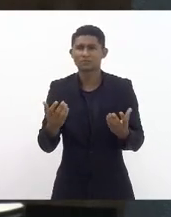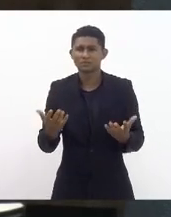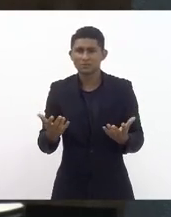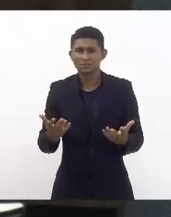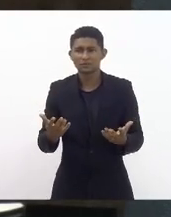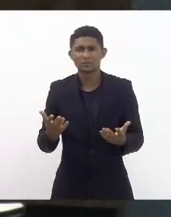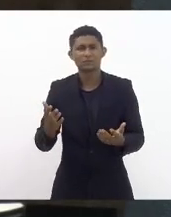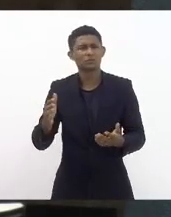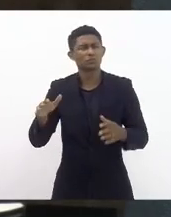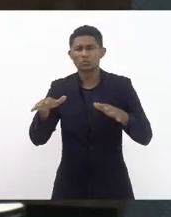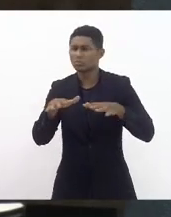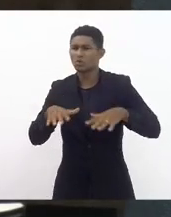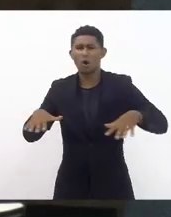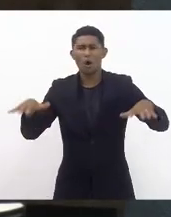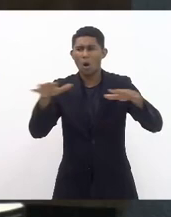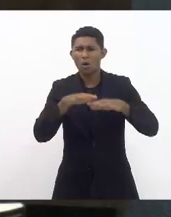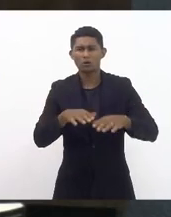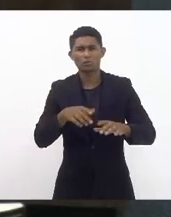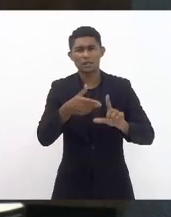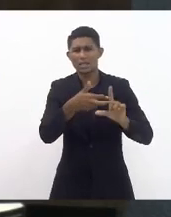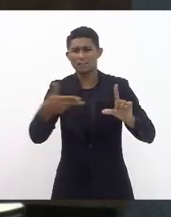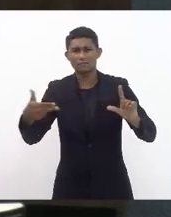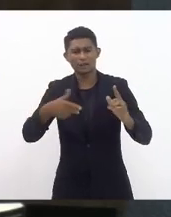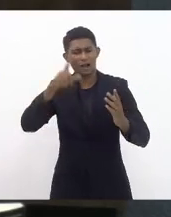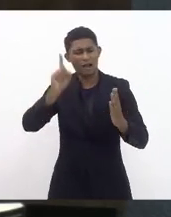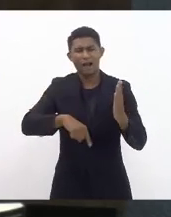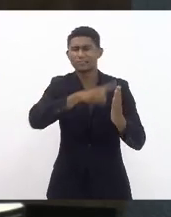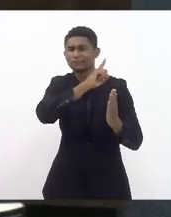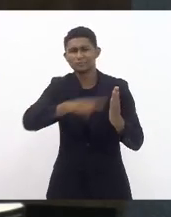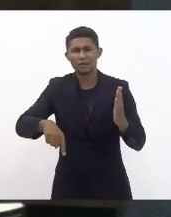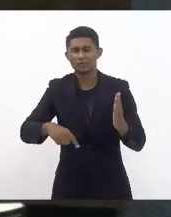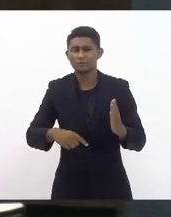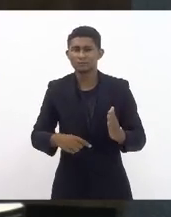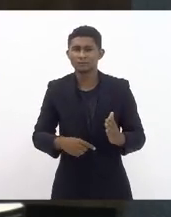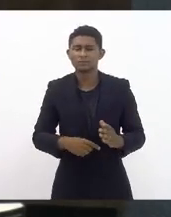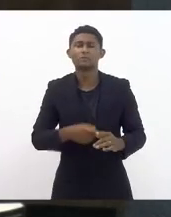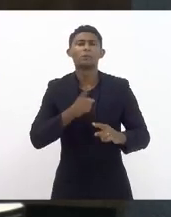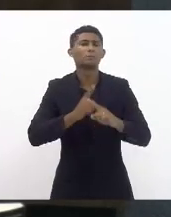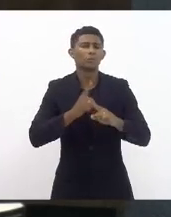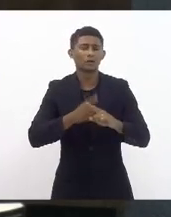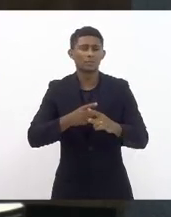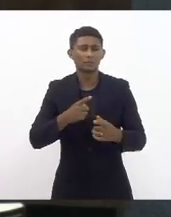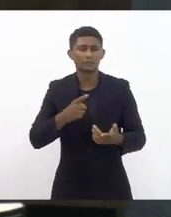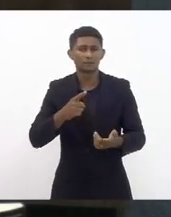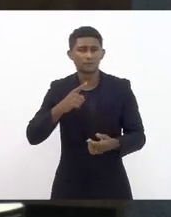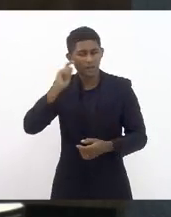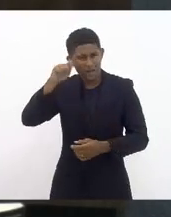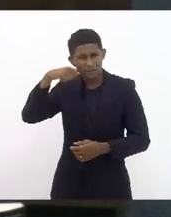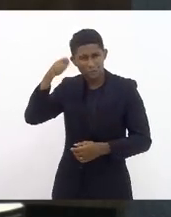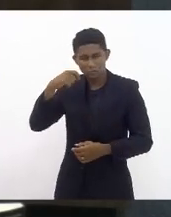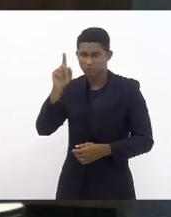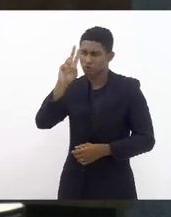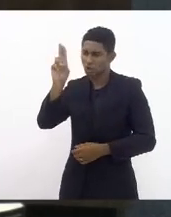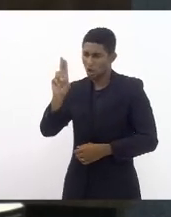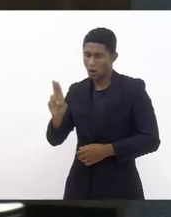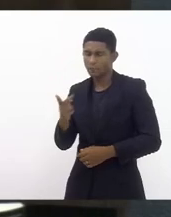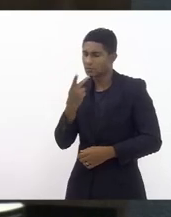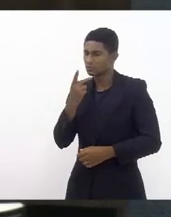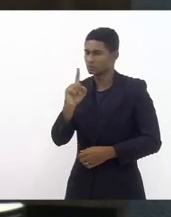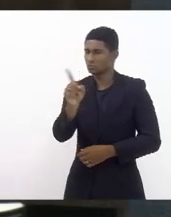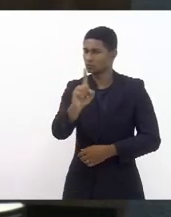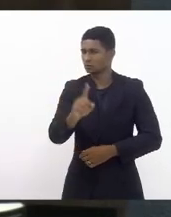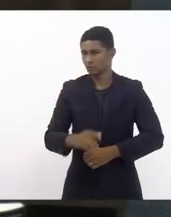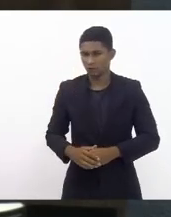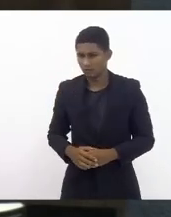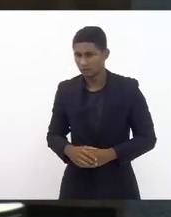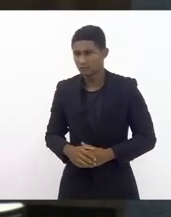mundo a assinatura em forma de protesto. Porque, e esses atores, eu não vou falar o nome dele para não dar ibope,